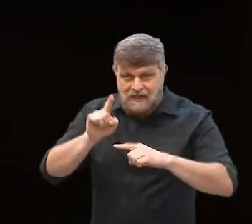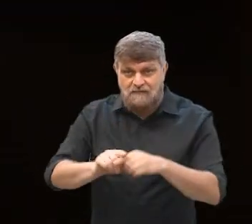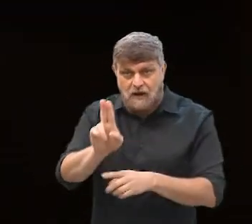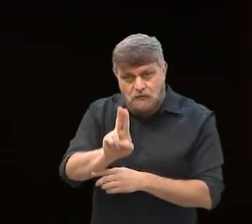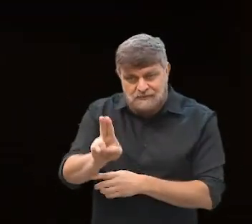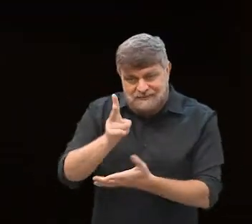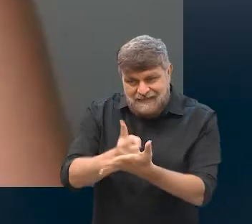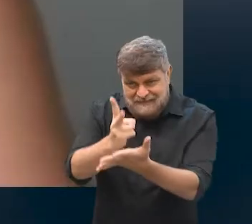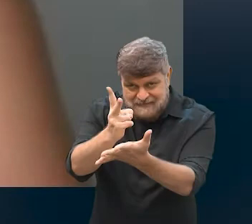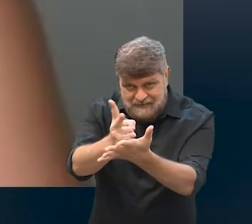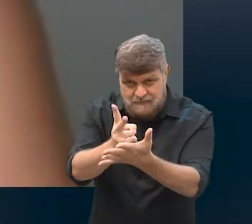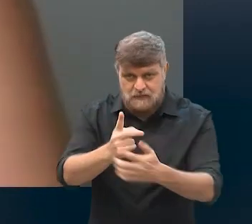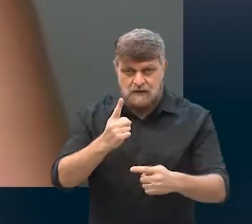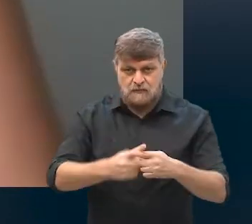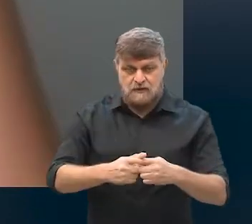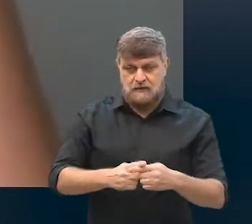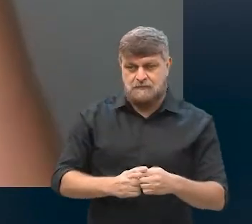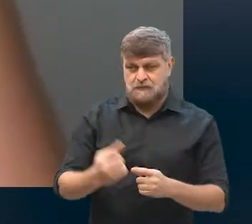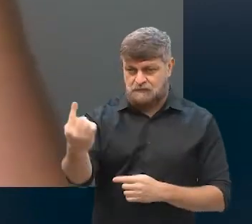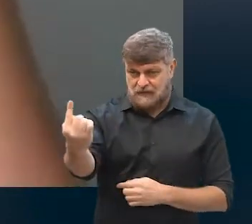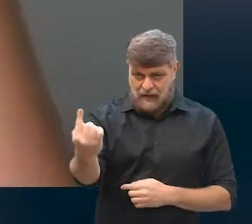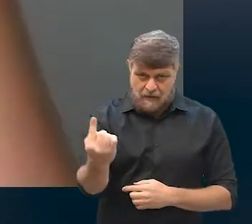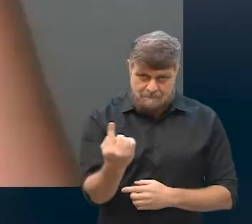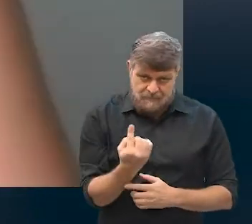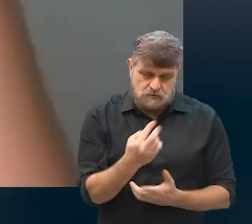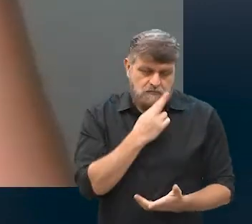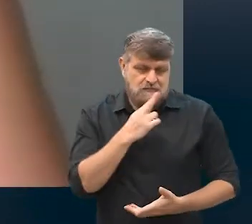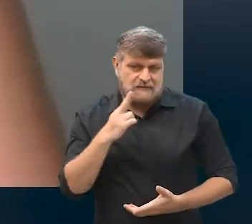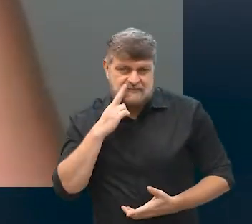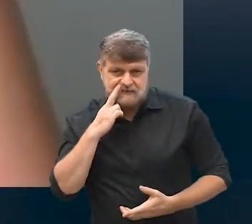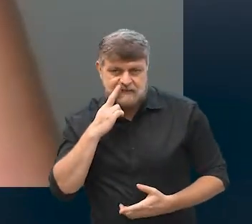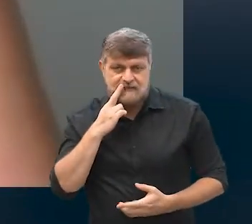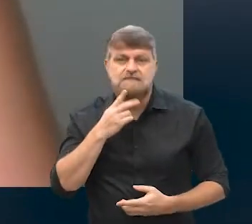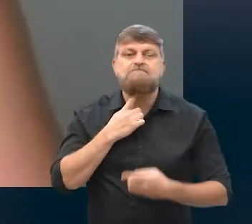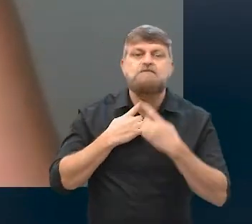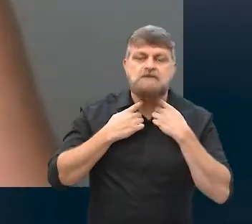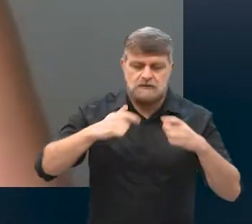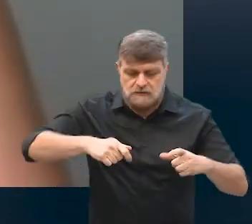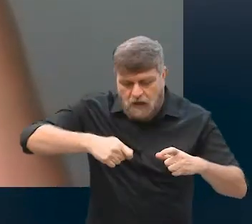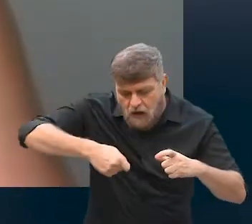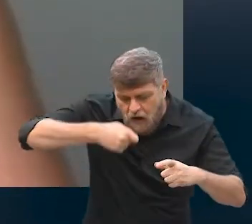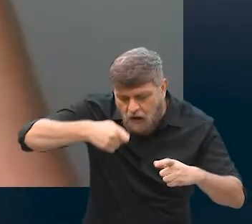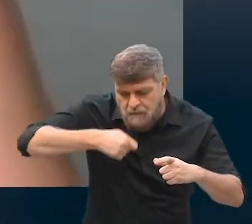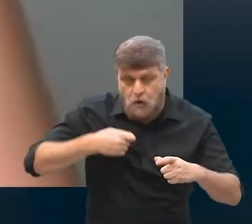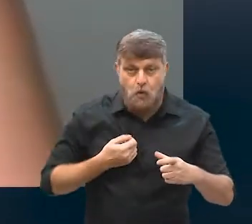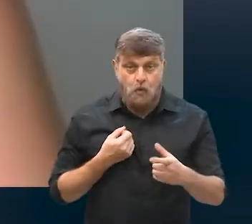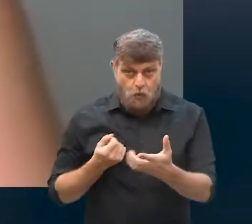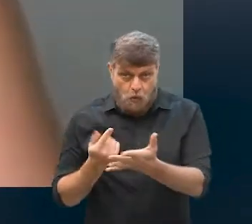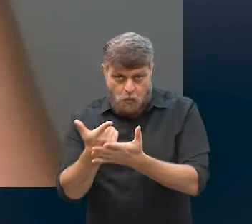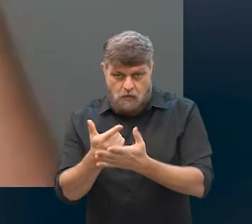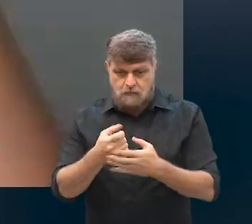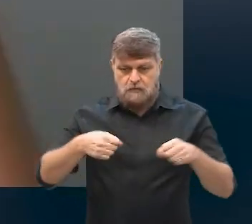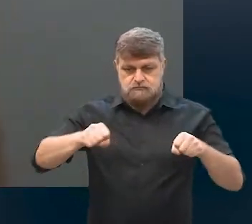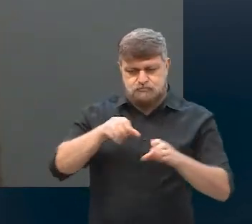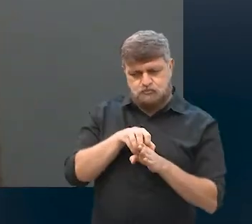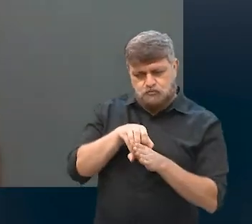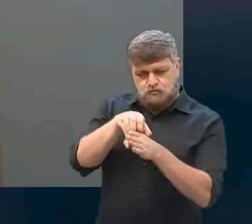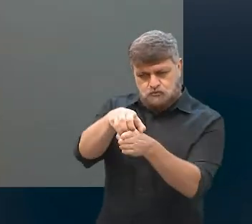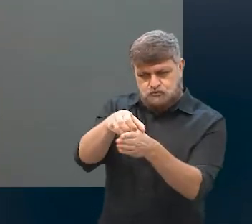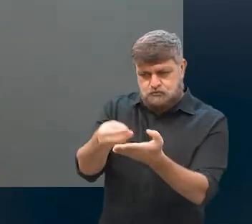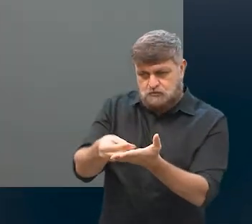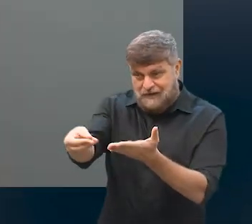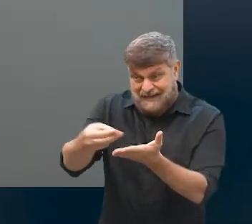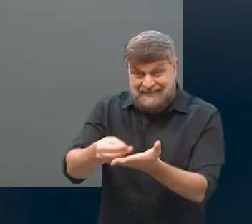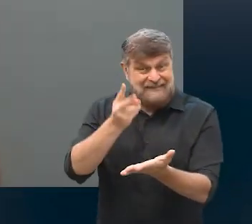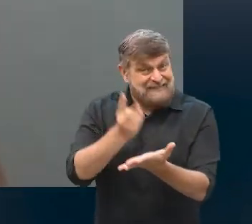para garantir que toda vez que o seu cliente venha ao seu restaurante ou que ele adquira através de um serviço de delivery, ele realmente encontre